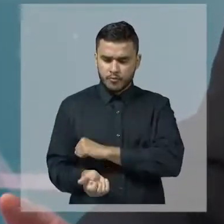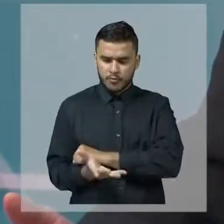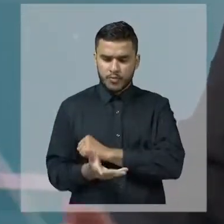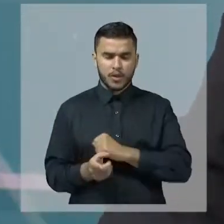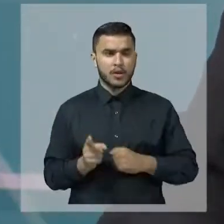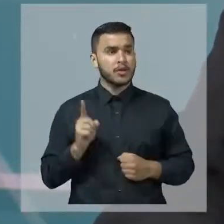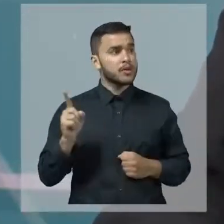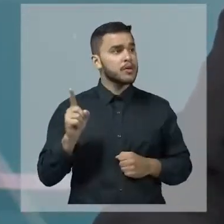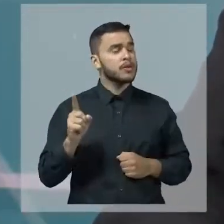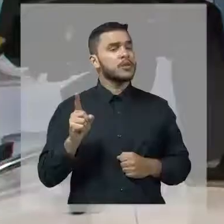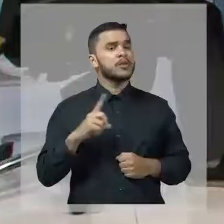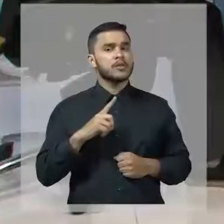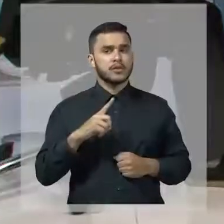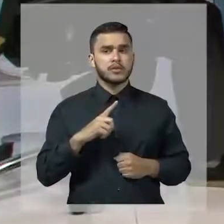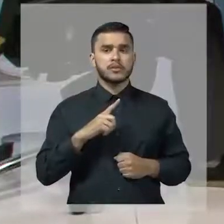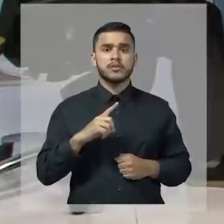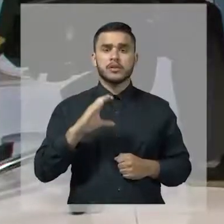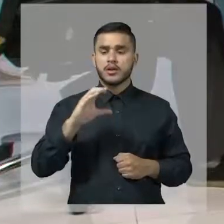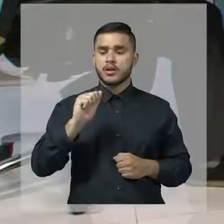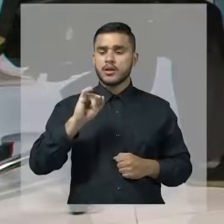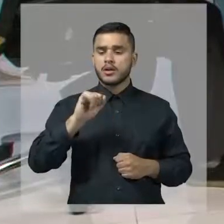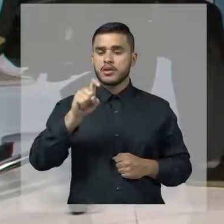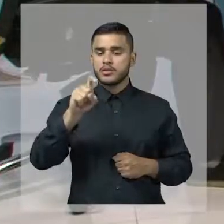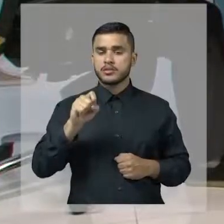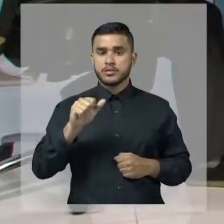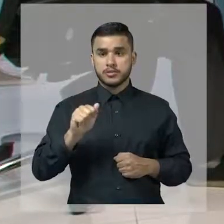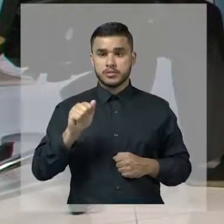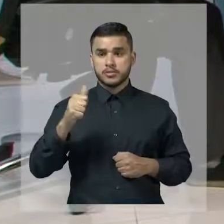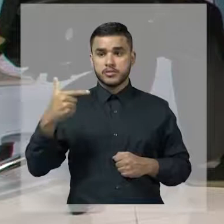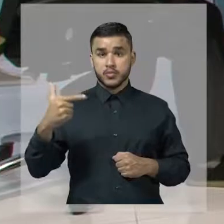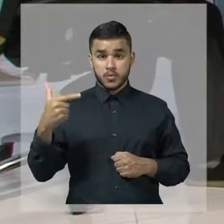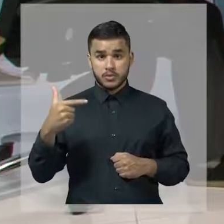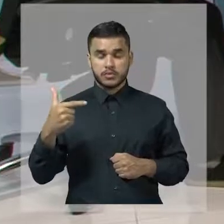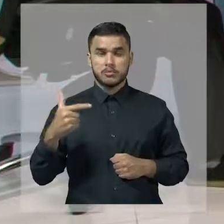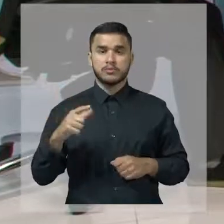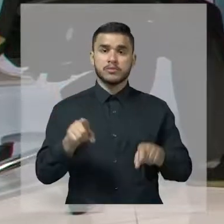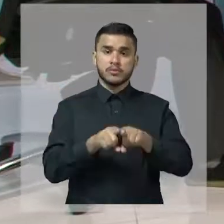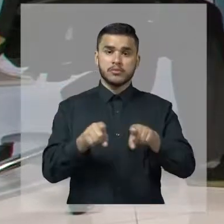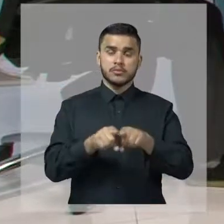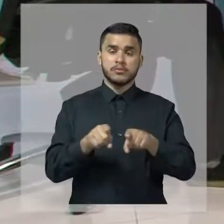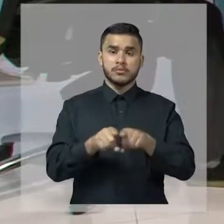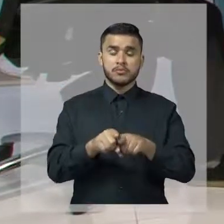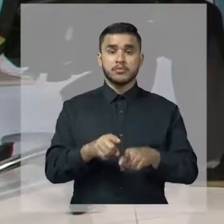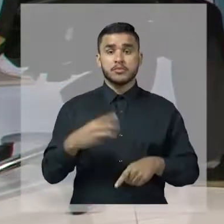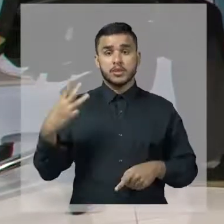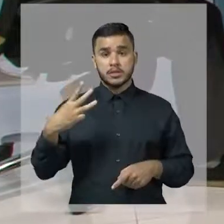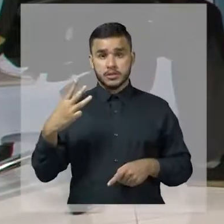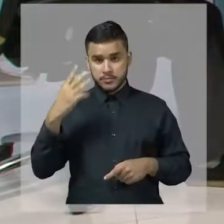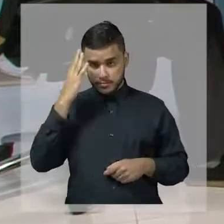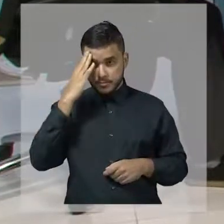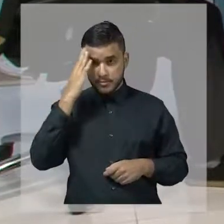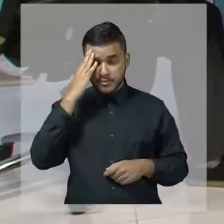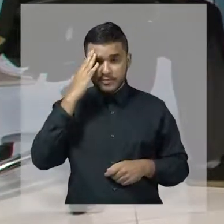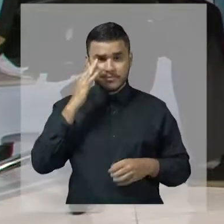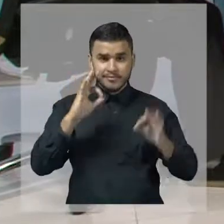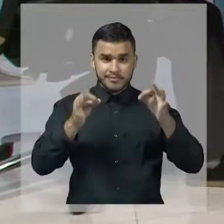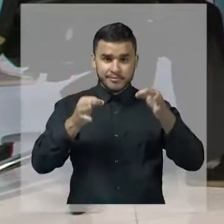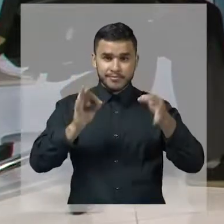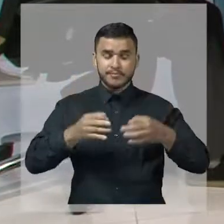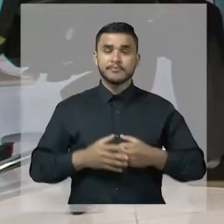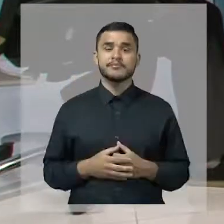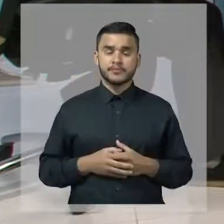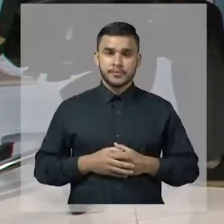comum, e o chamado caixa 2, 3, os caixas que existem por aí. Então, não deixa de ser crime, tá certo? E